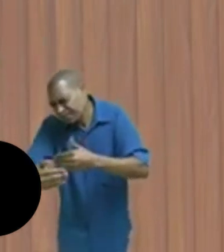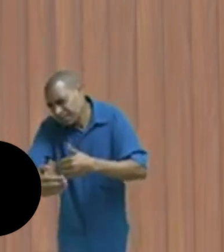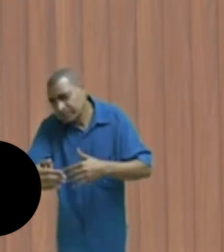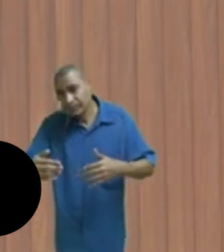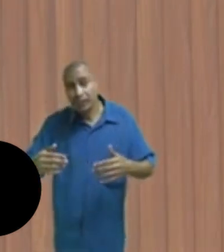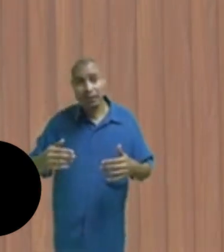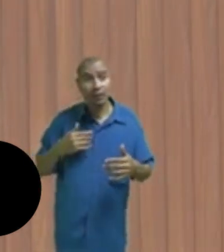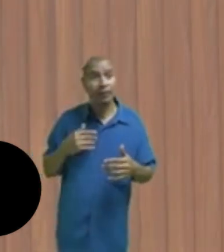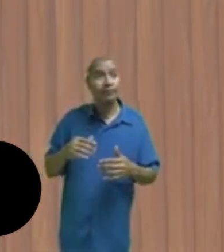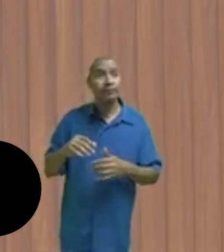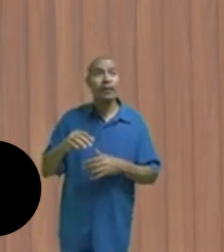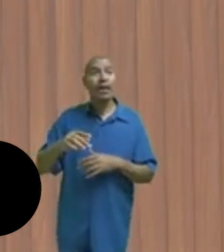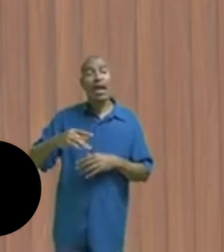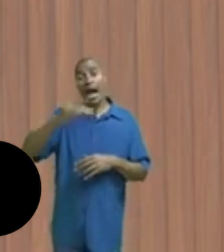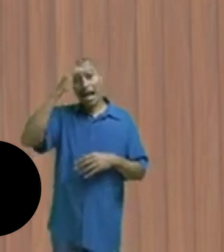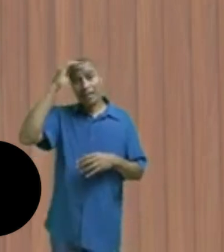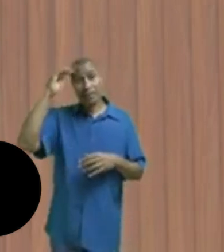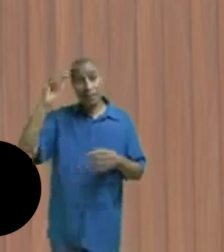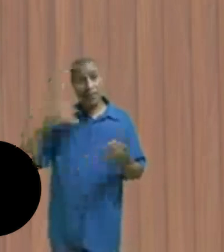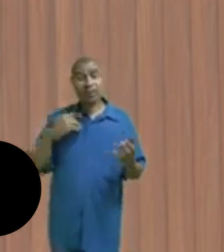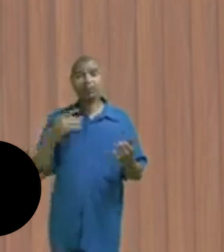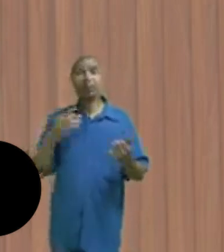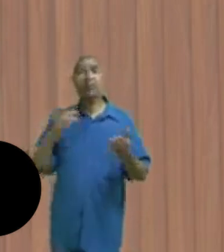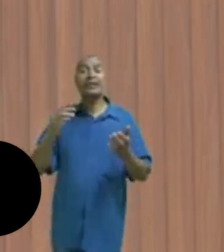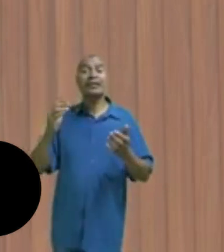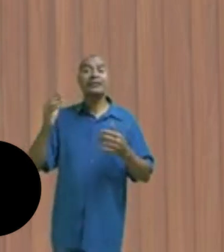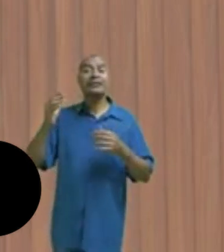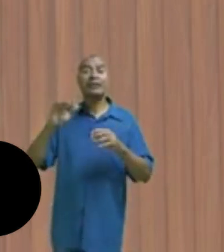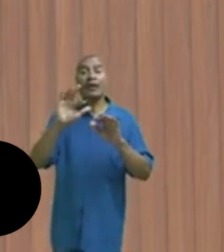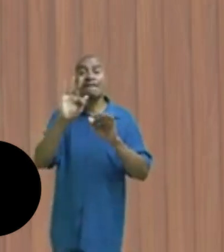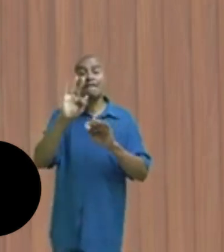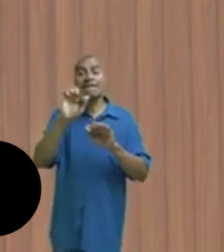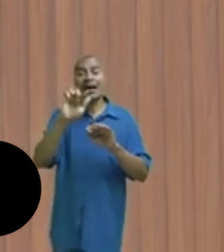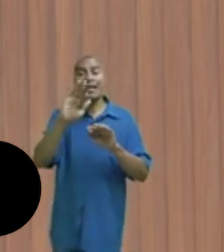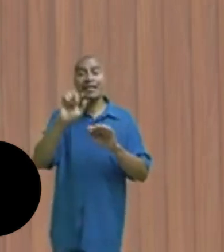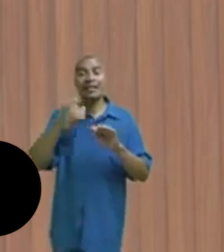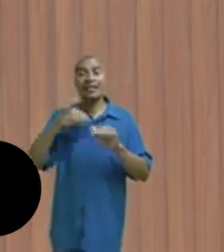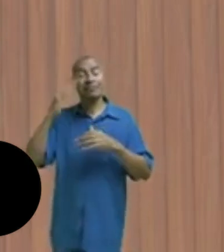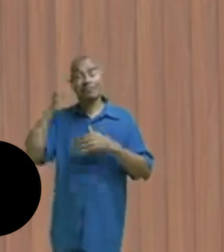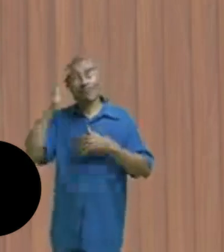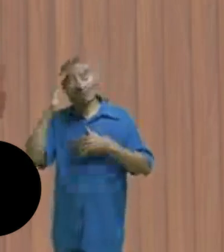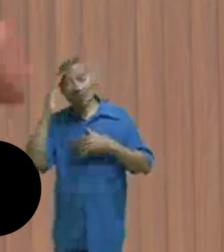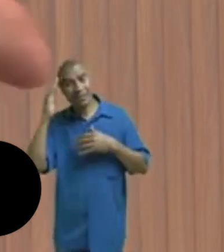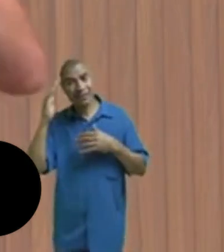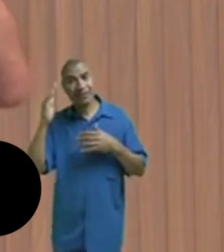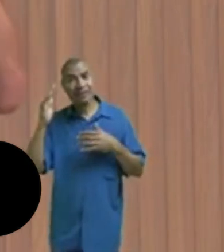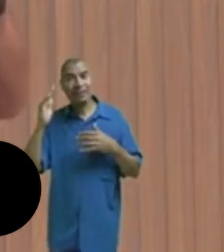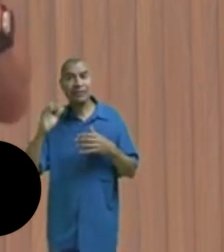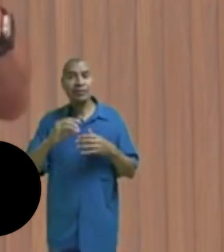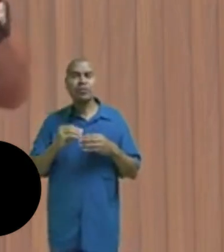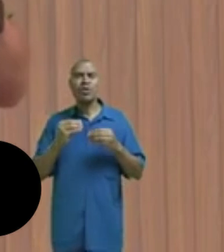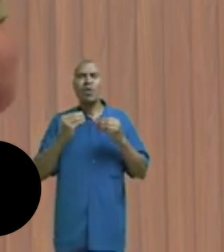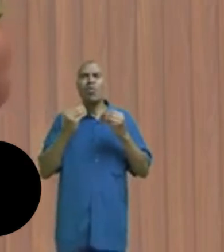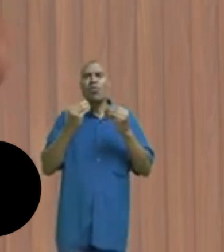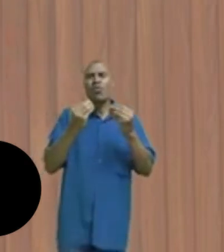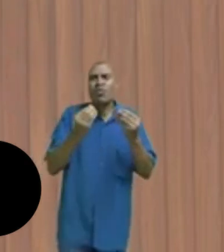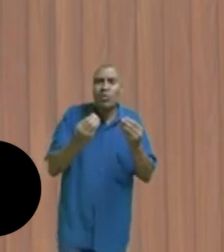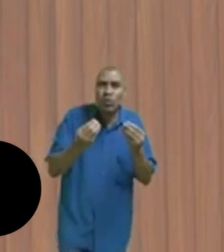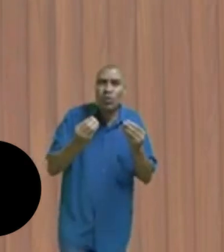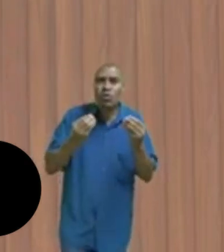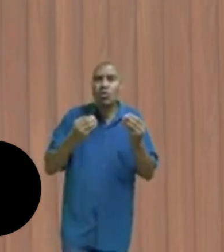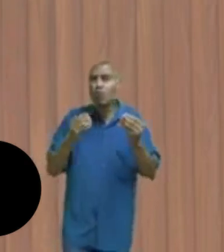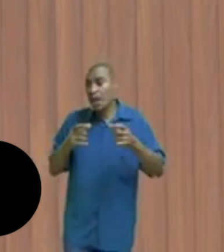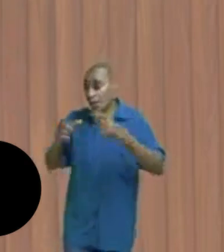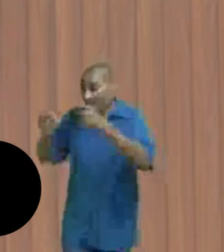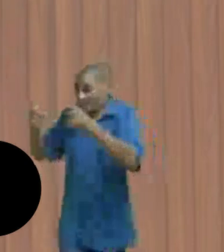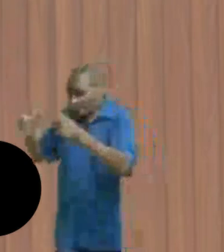entendia, era assim que os fariseus entendiam, e era assim também que o povo entendia. A valorização do sagrado, do